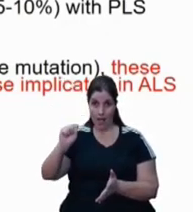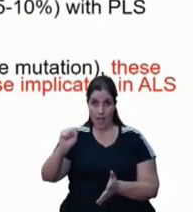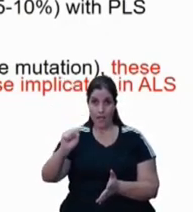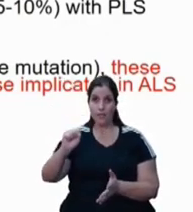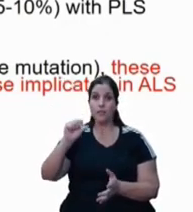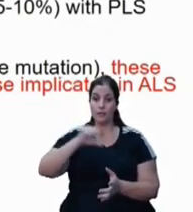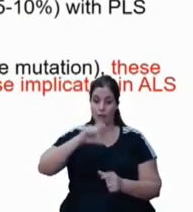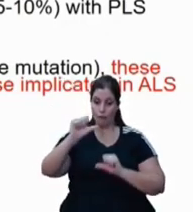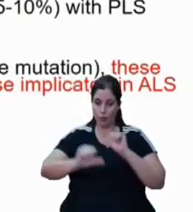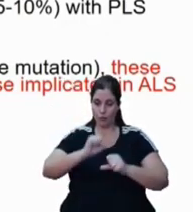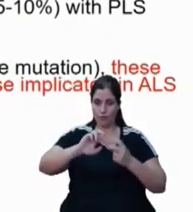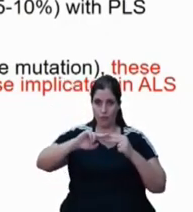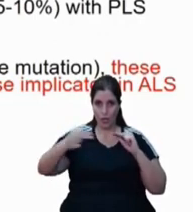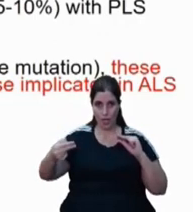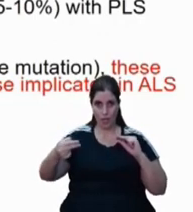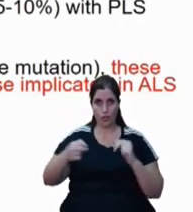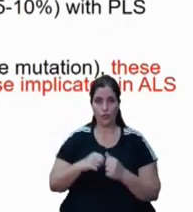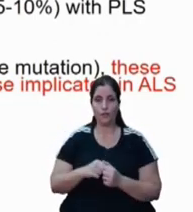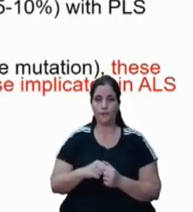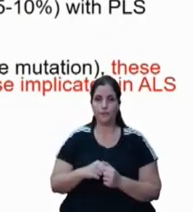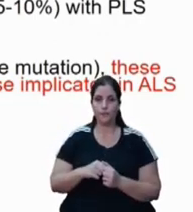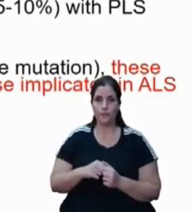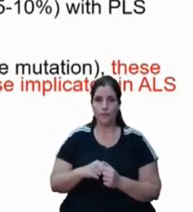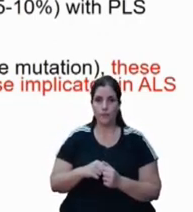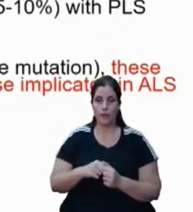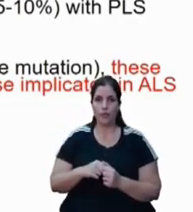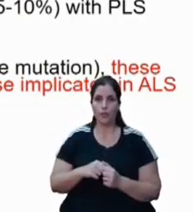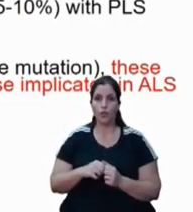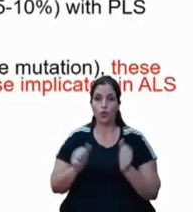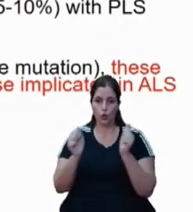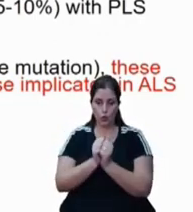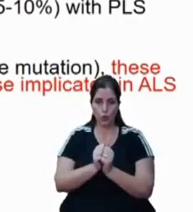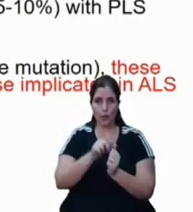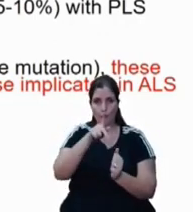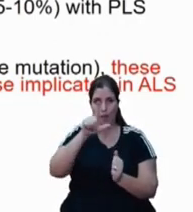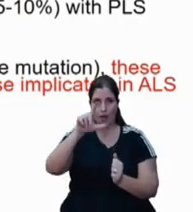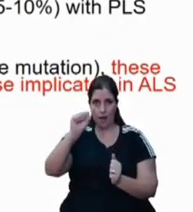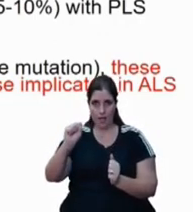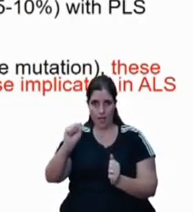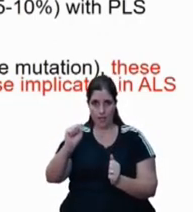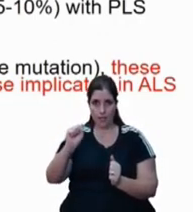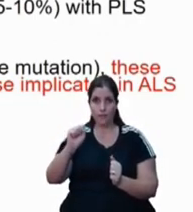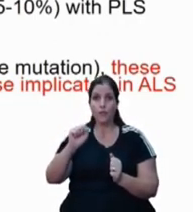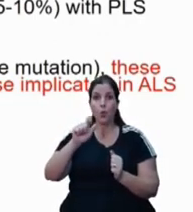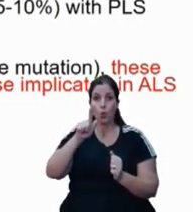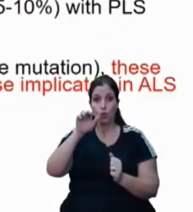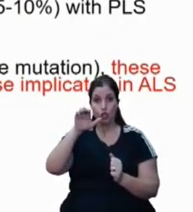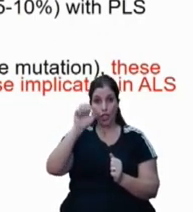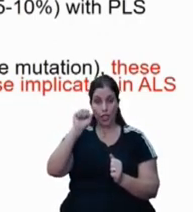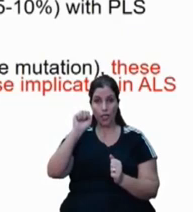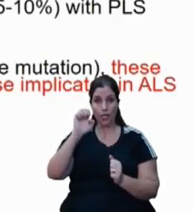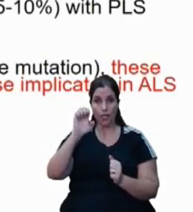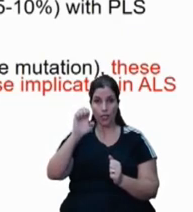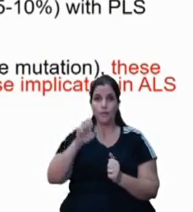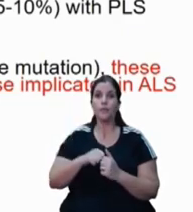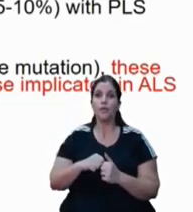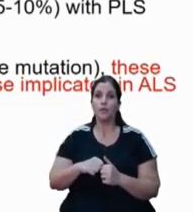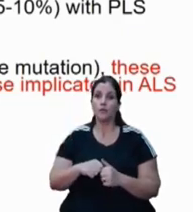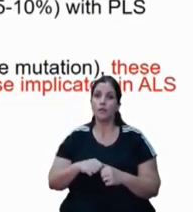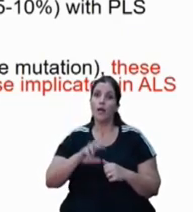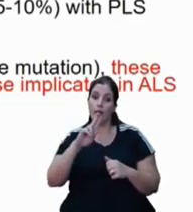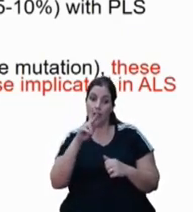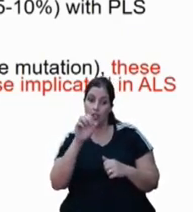genéticas. Adicionalmente, a PLS juvenil autossômica recessiva, estes genes têm sido envolvidos na HSP, por